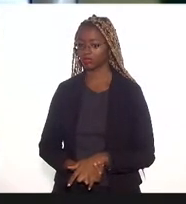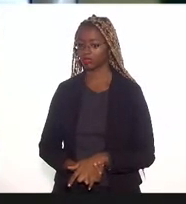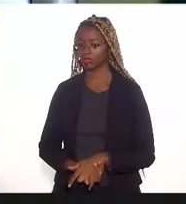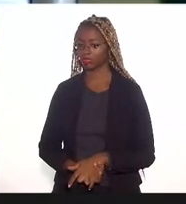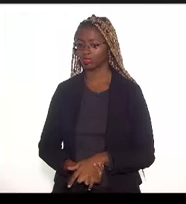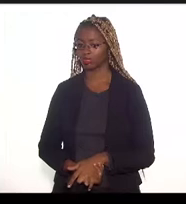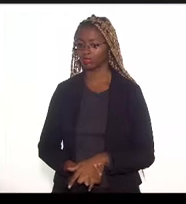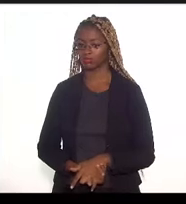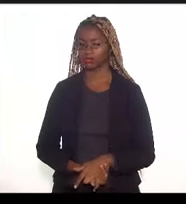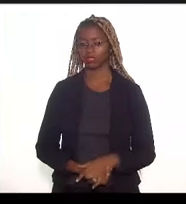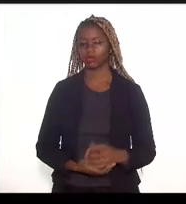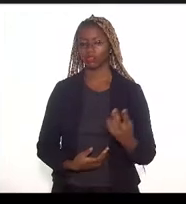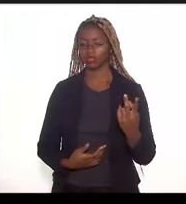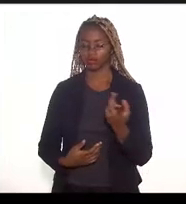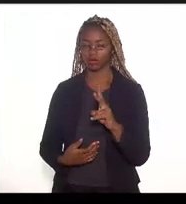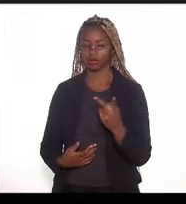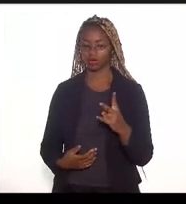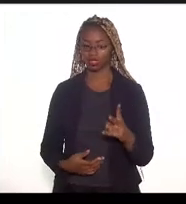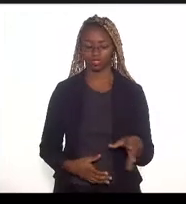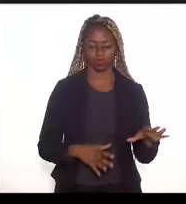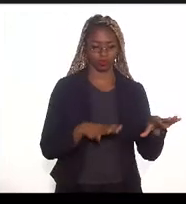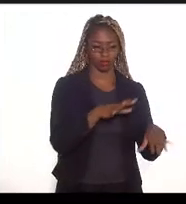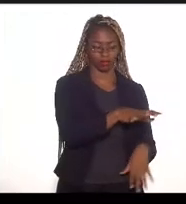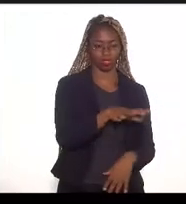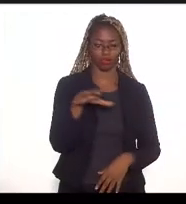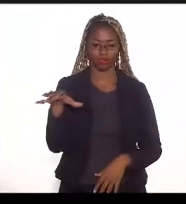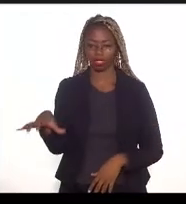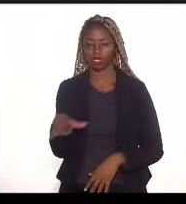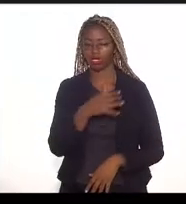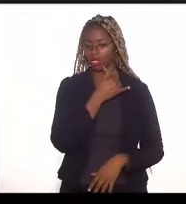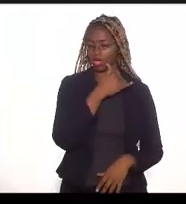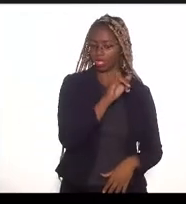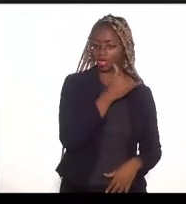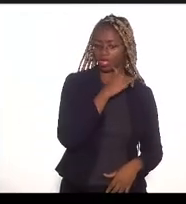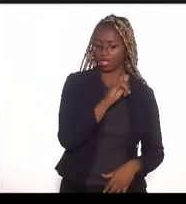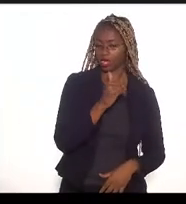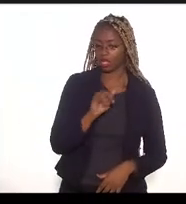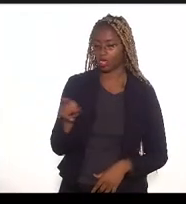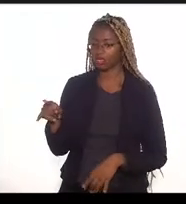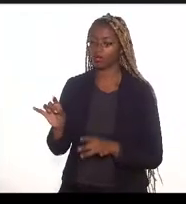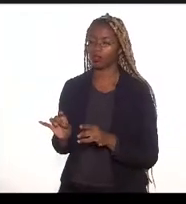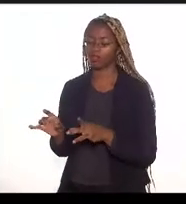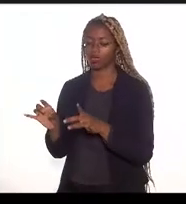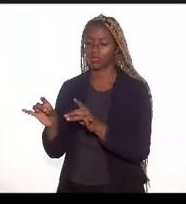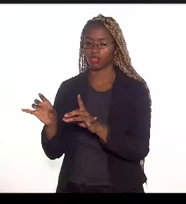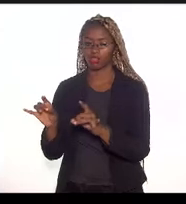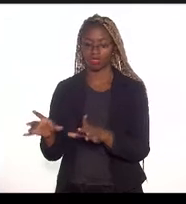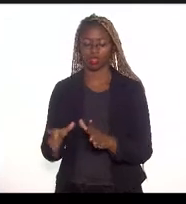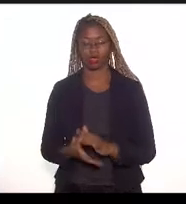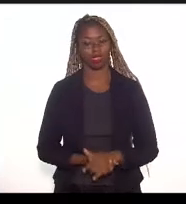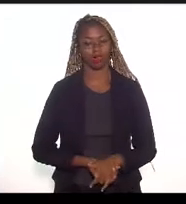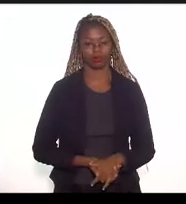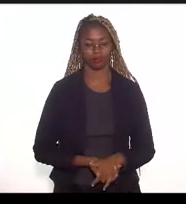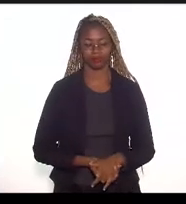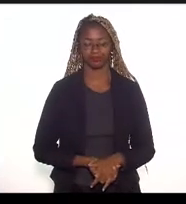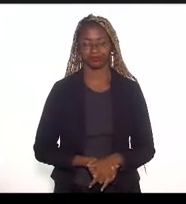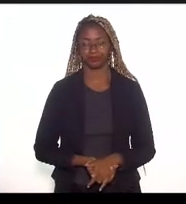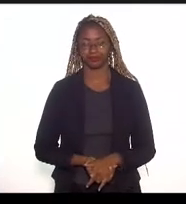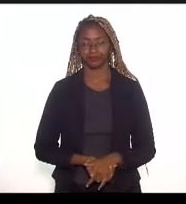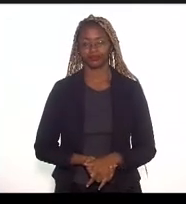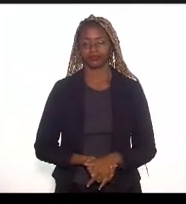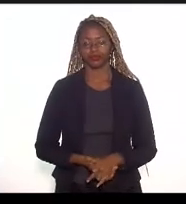esses dois segmentos, tanto o setor elétrico, já de olho nos novos leilões que ocorrem, salvo engano, no mês que vem, e a